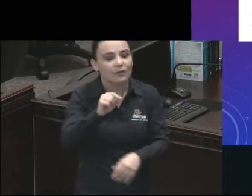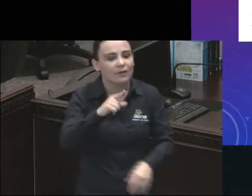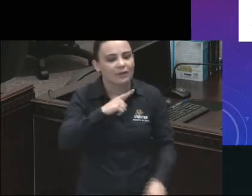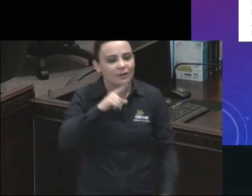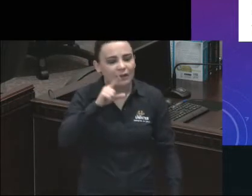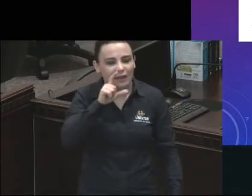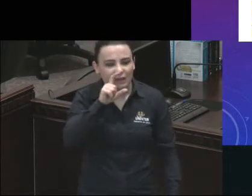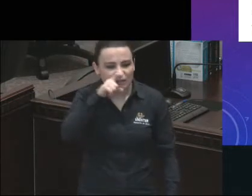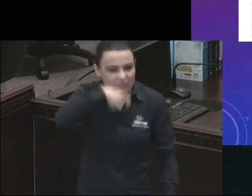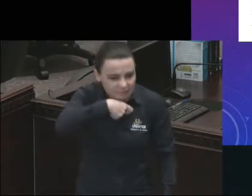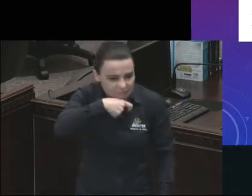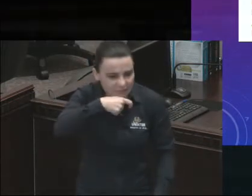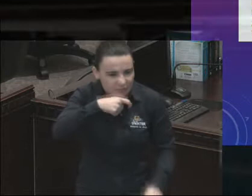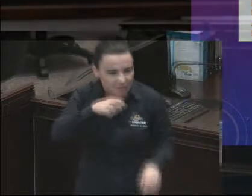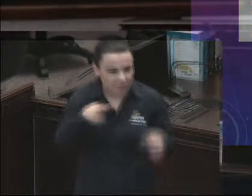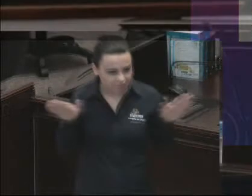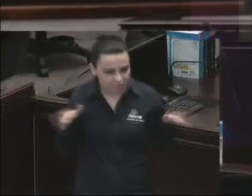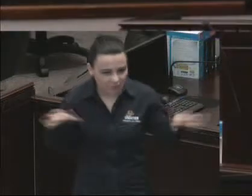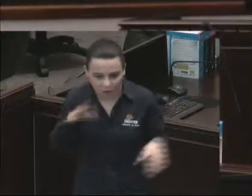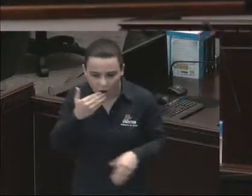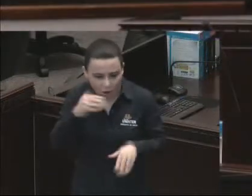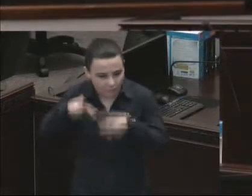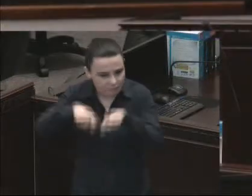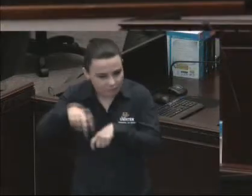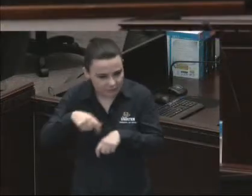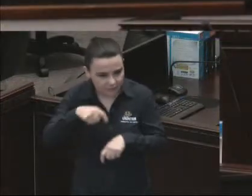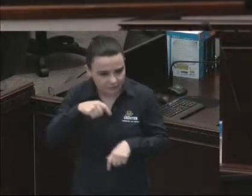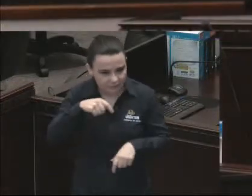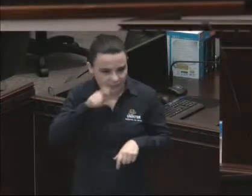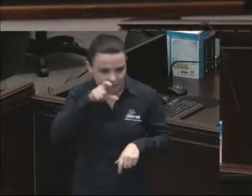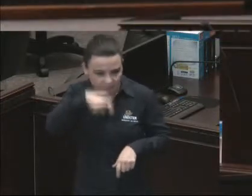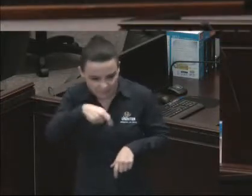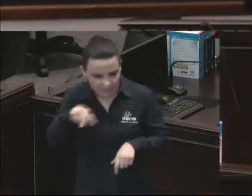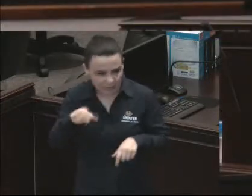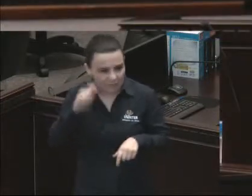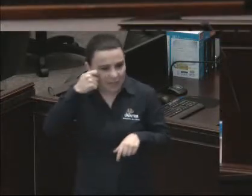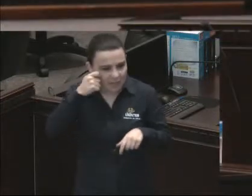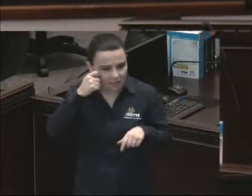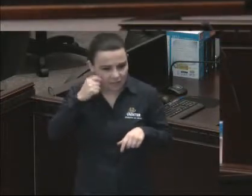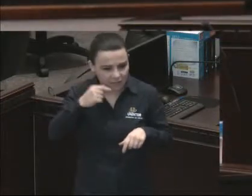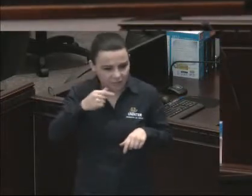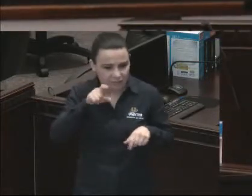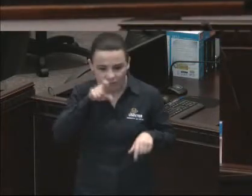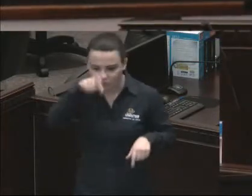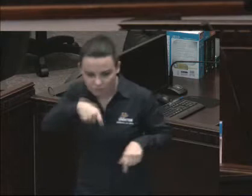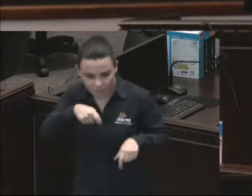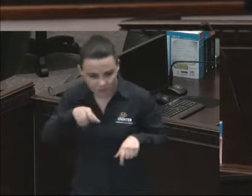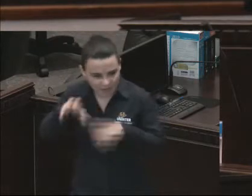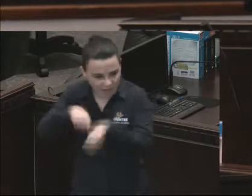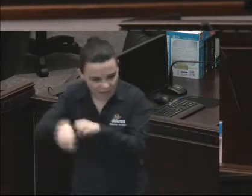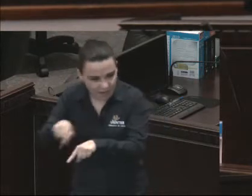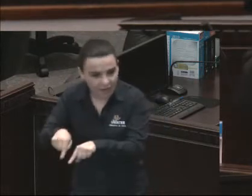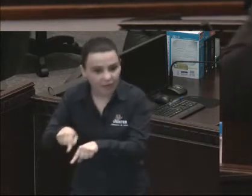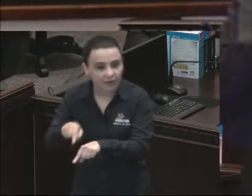gotosa, e esses símbolozinhos aqui, no mapa da Índia, que não está aparecendo muito bem, representam, então,